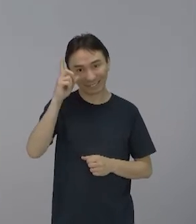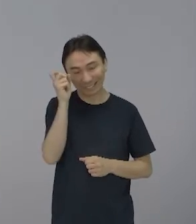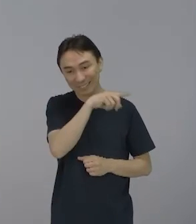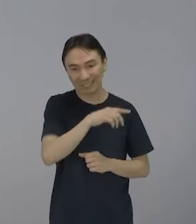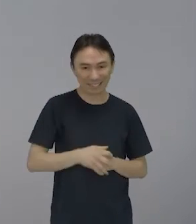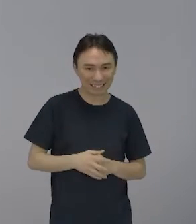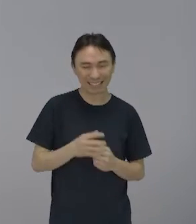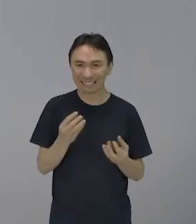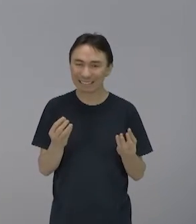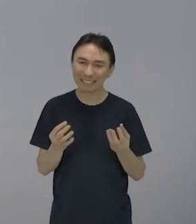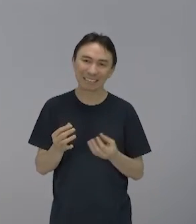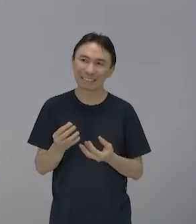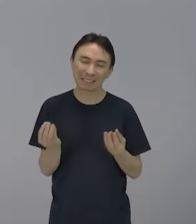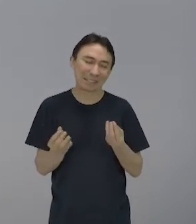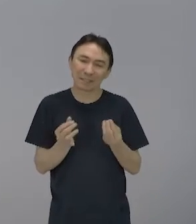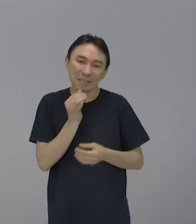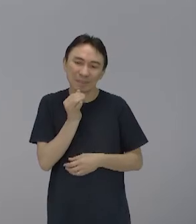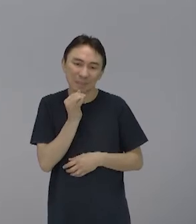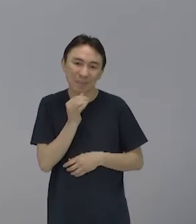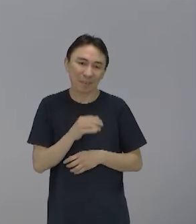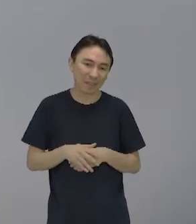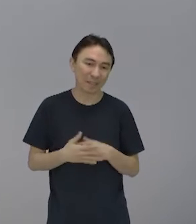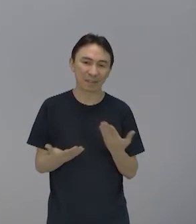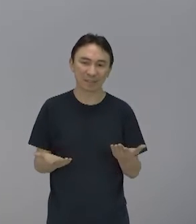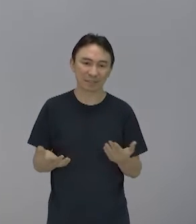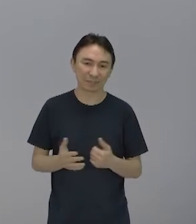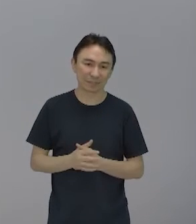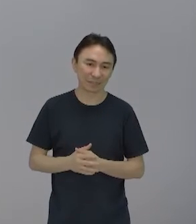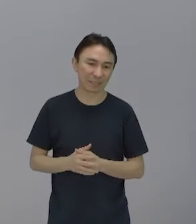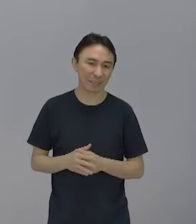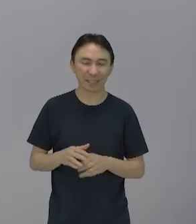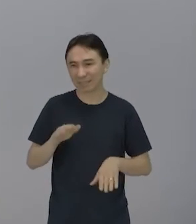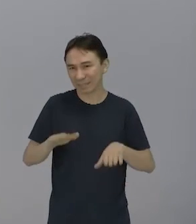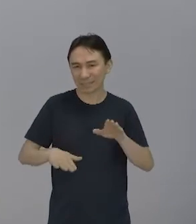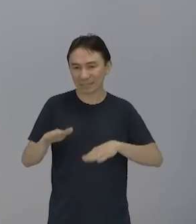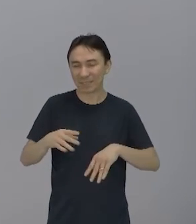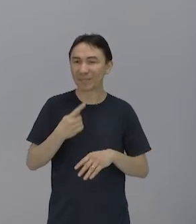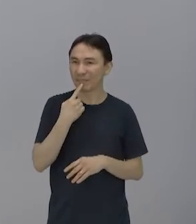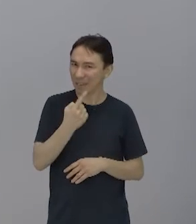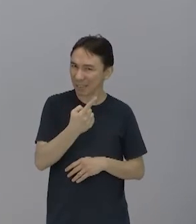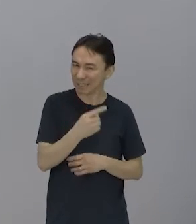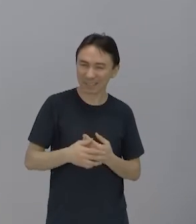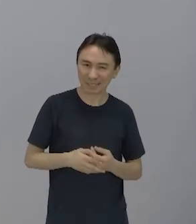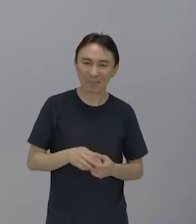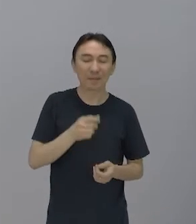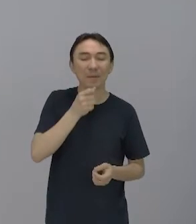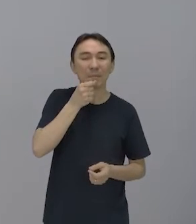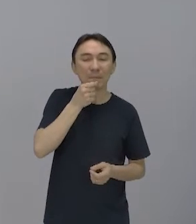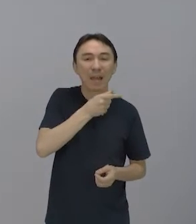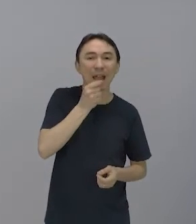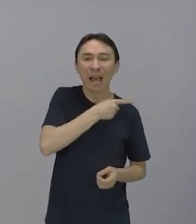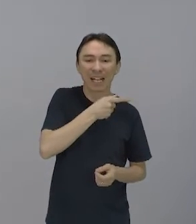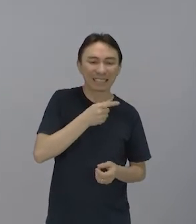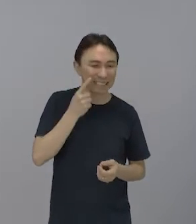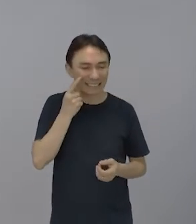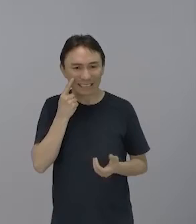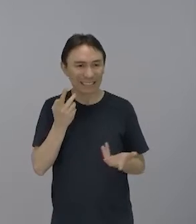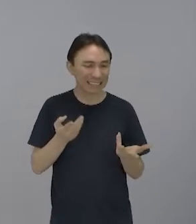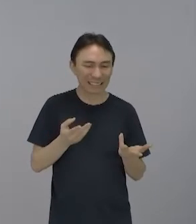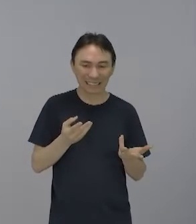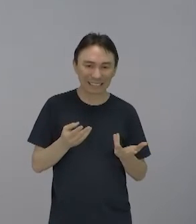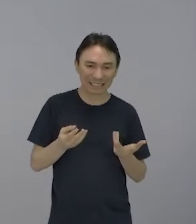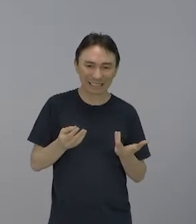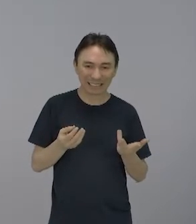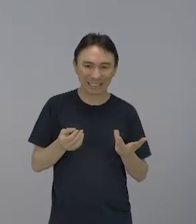essas referências? Porque às vezes eles falam assim, a Shirley Temple, né? Às vezes o Deadpool mesmo, né? Ele fala Bea Arthur e você fala, e aí, como é que faz, né? Que